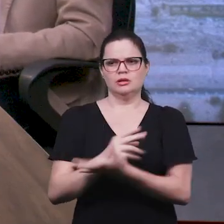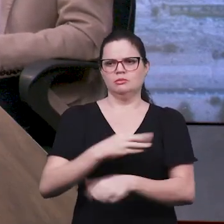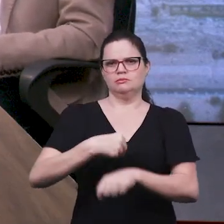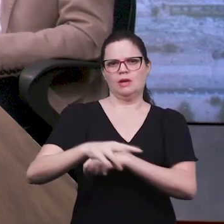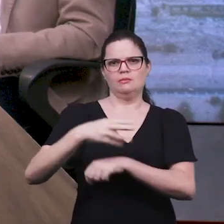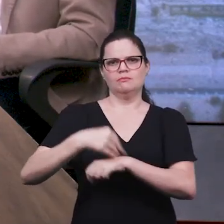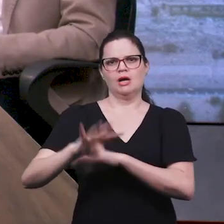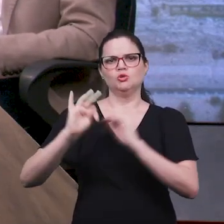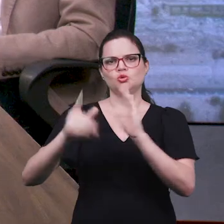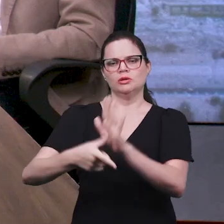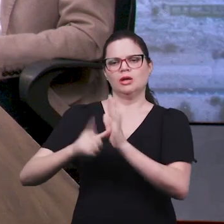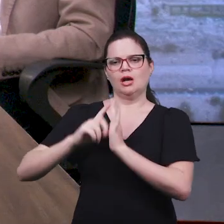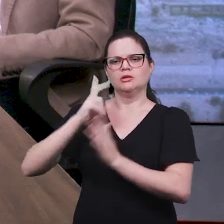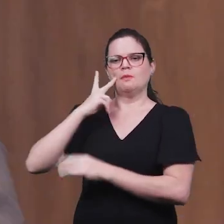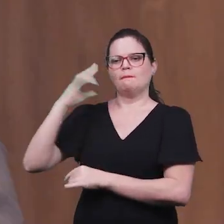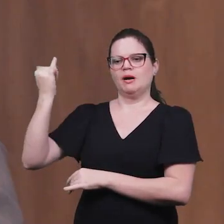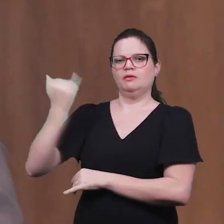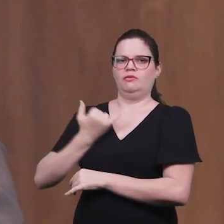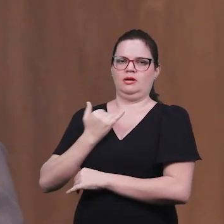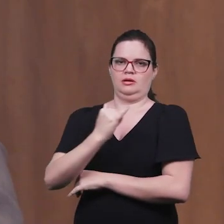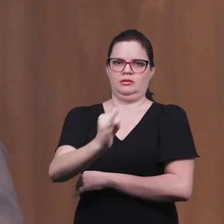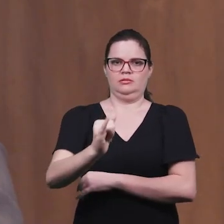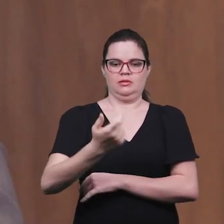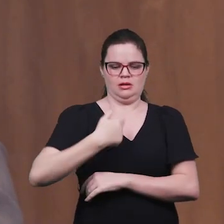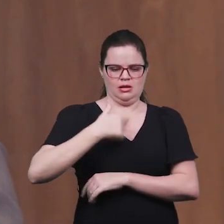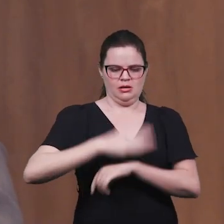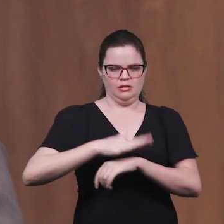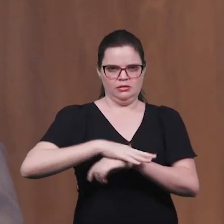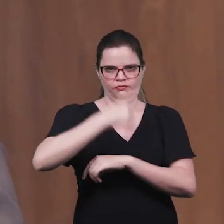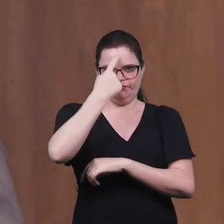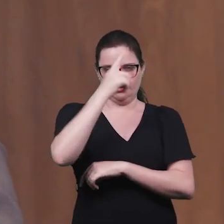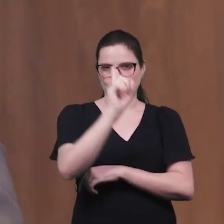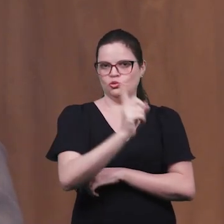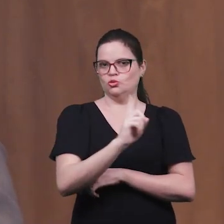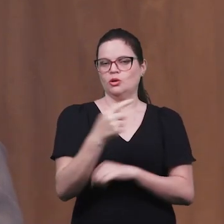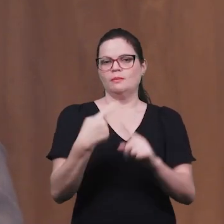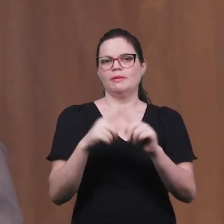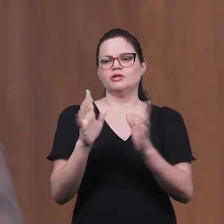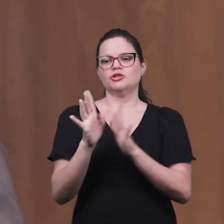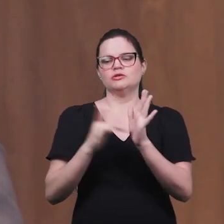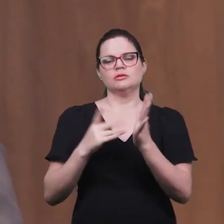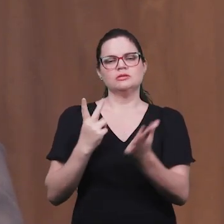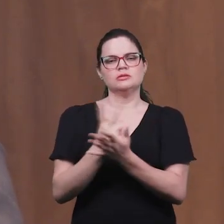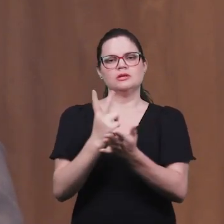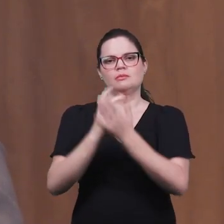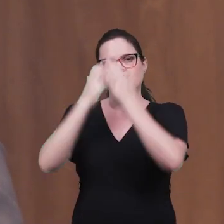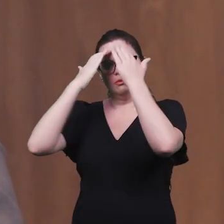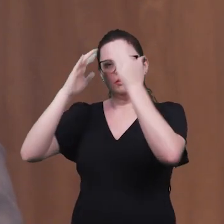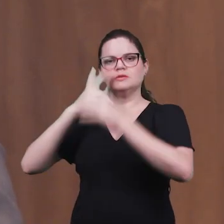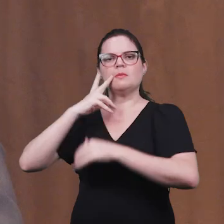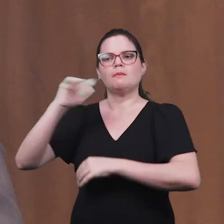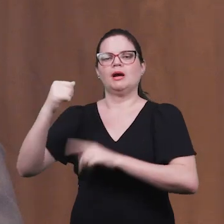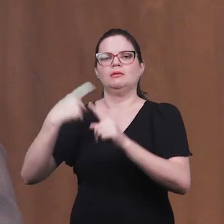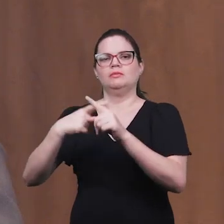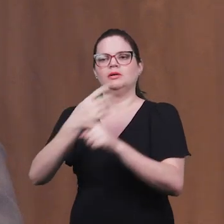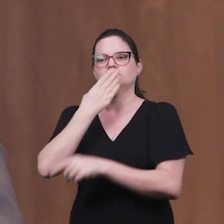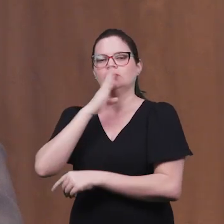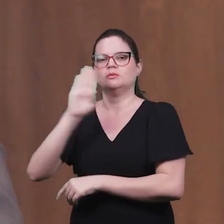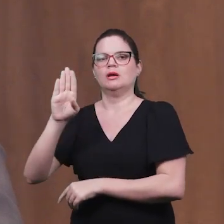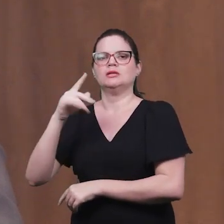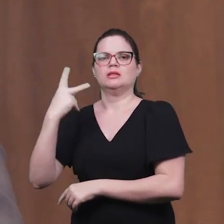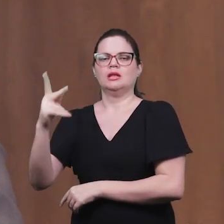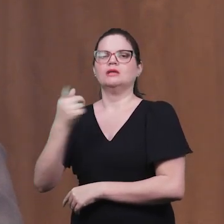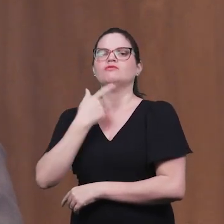o que o Pai ordenou. Ele nunca fazia o que ele queria, né? Mas ele sempre ressaltava que veio cumprir